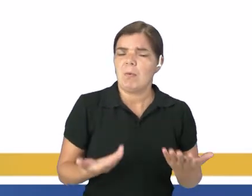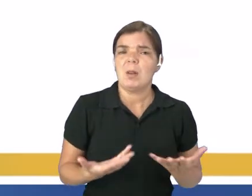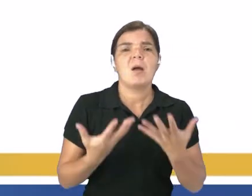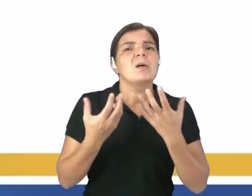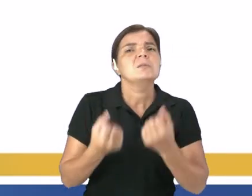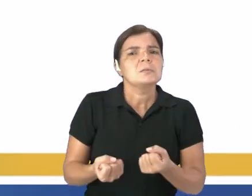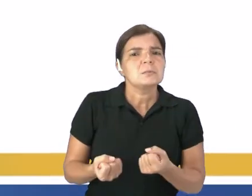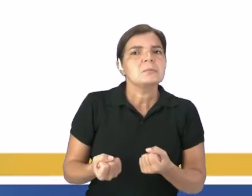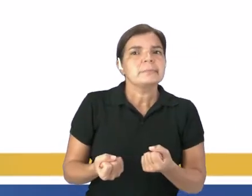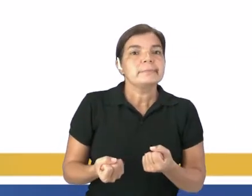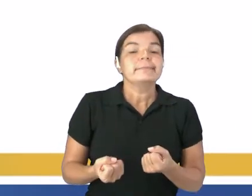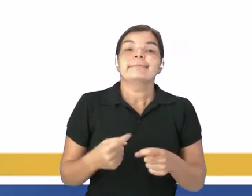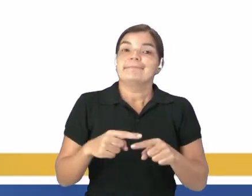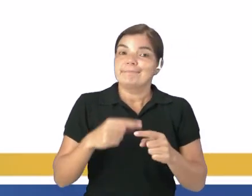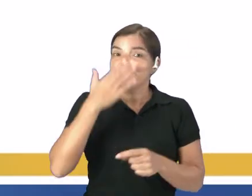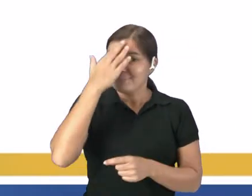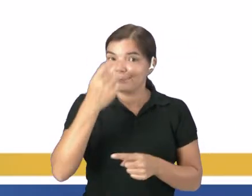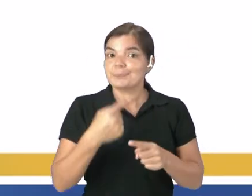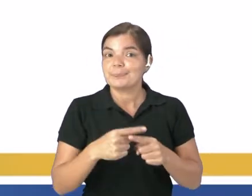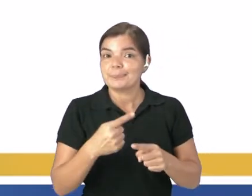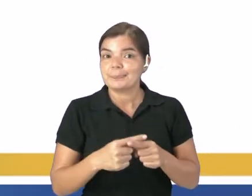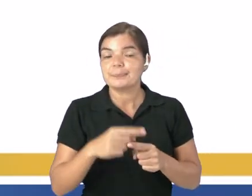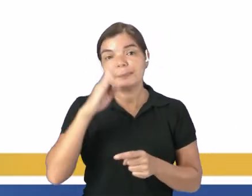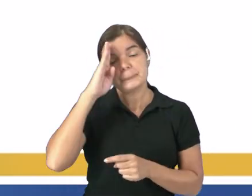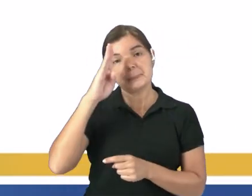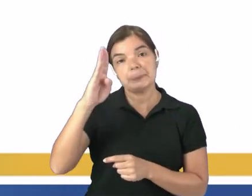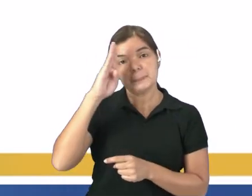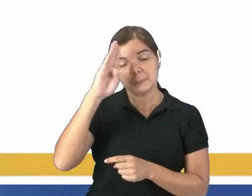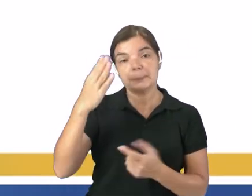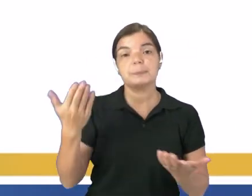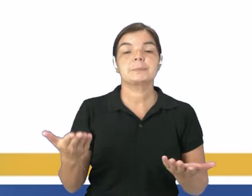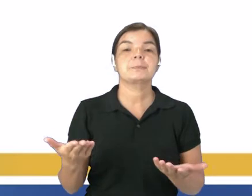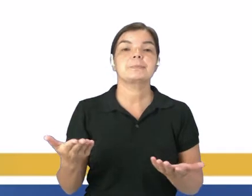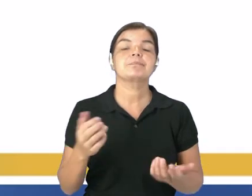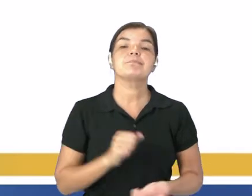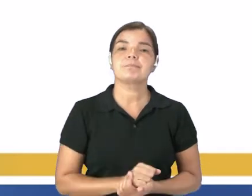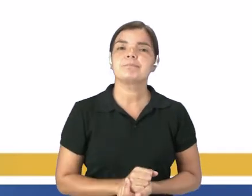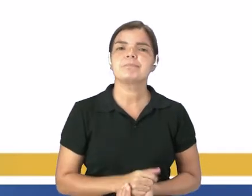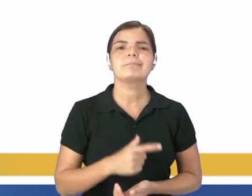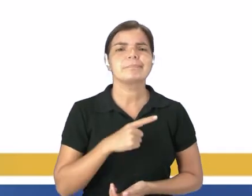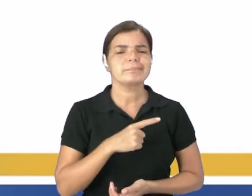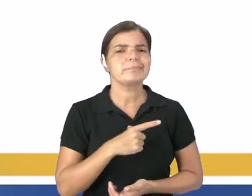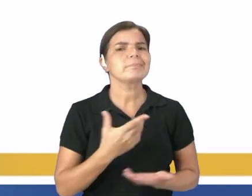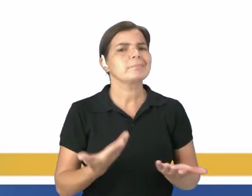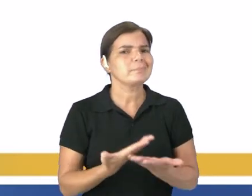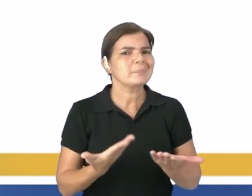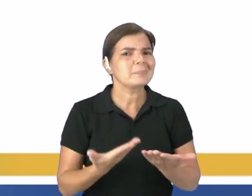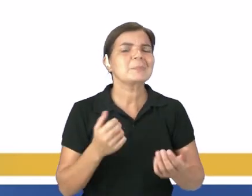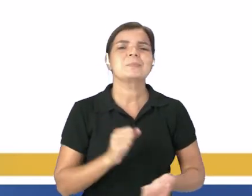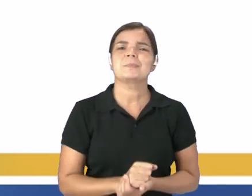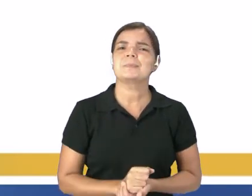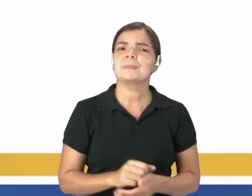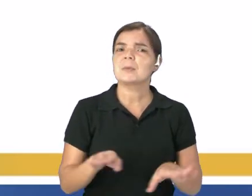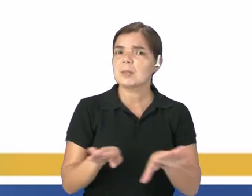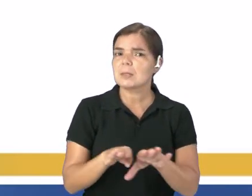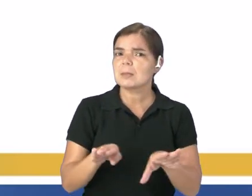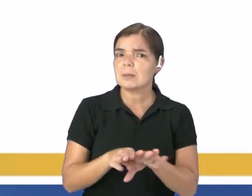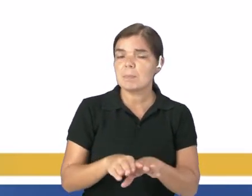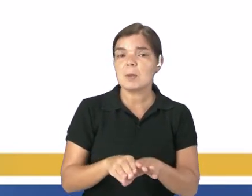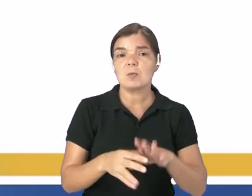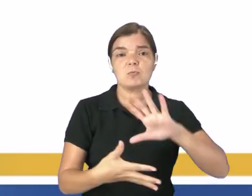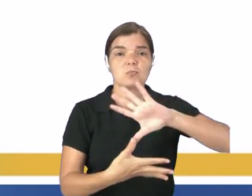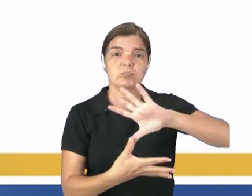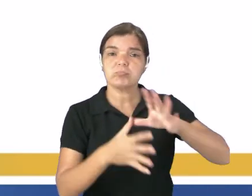aceita isso? Sabe por quê, galera? Principalmente nesse modo que a gente tem hoje, nessa situação que a gente tem hoje de